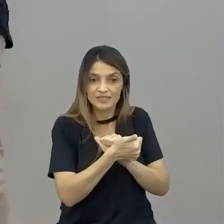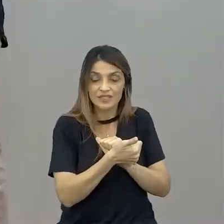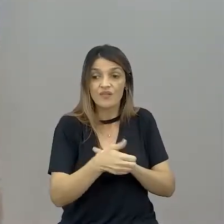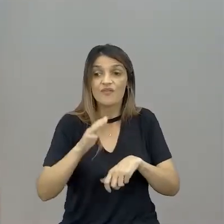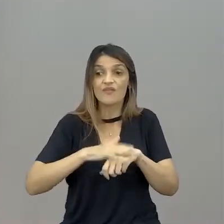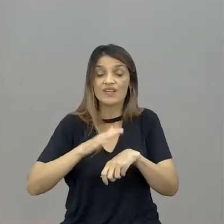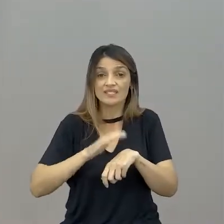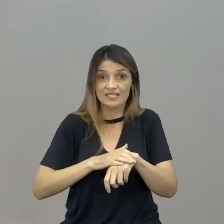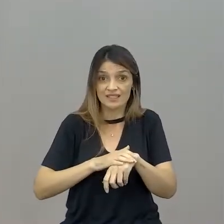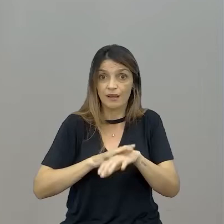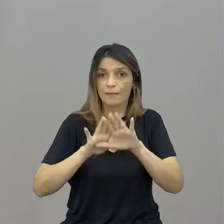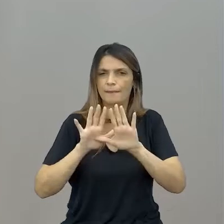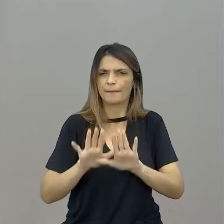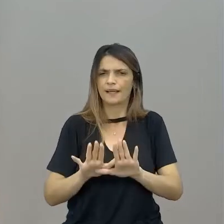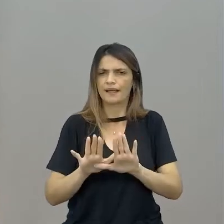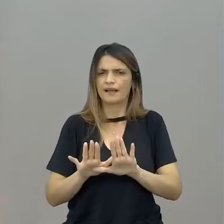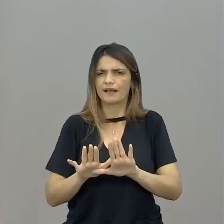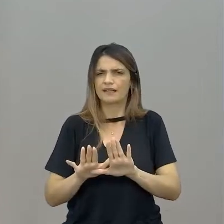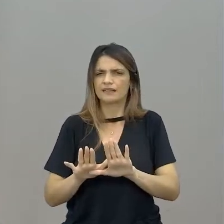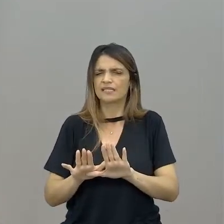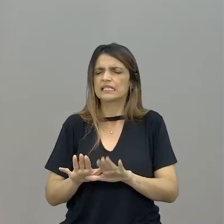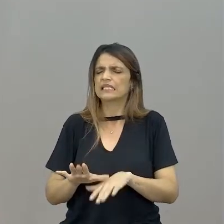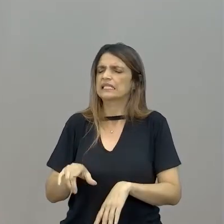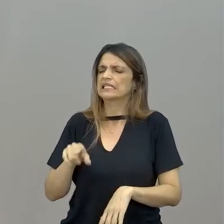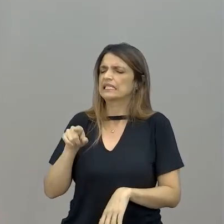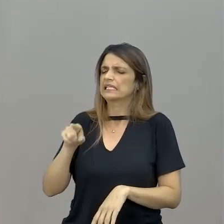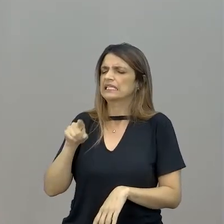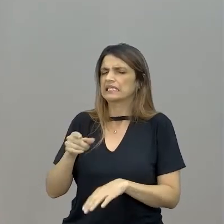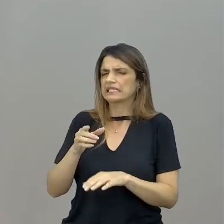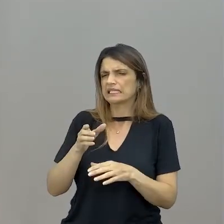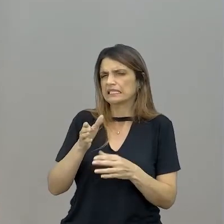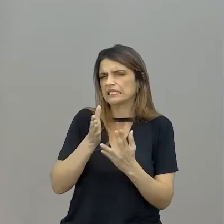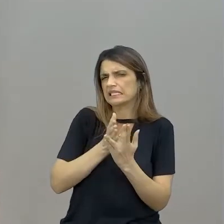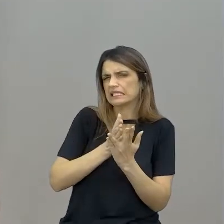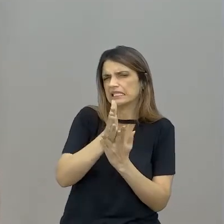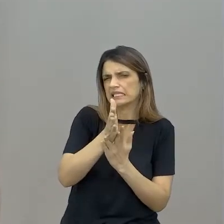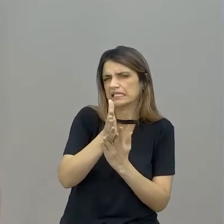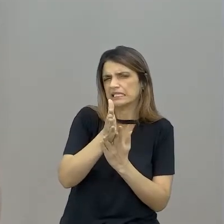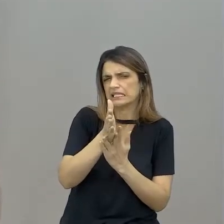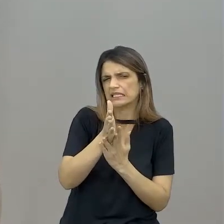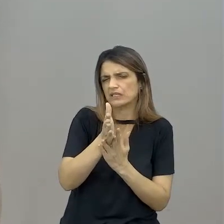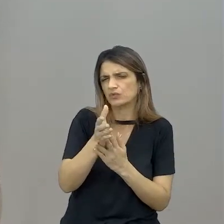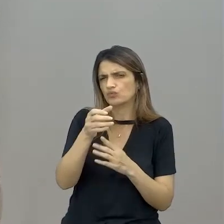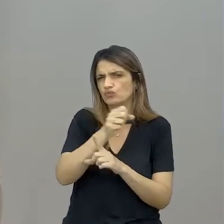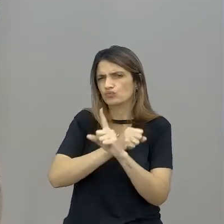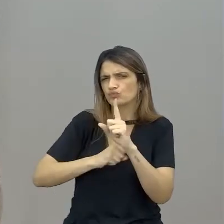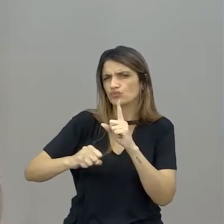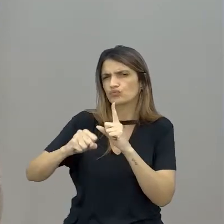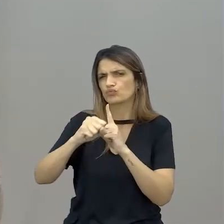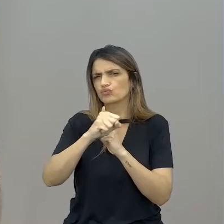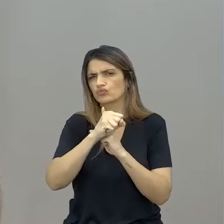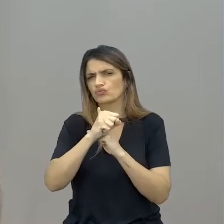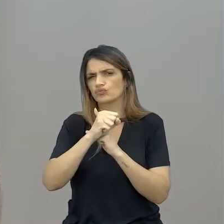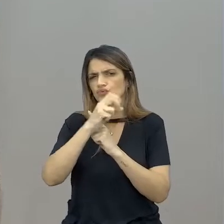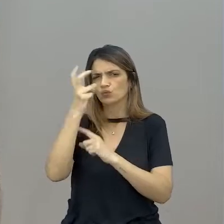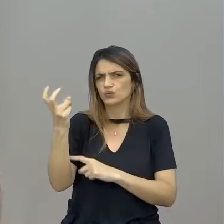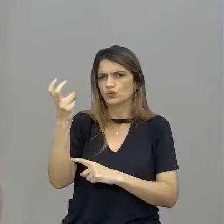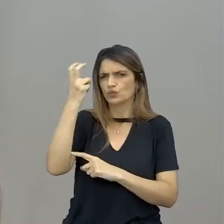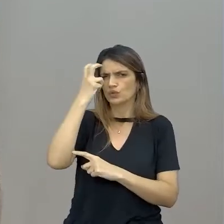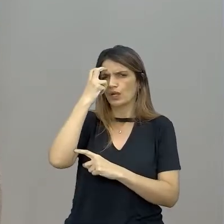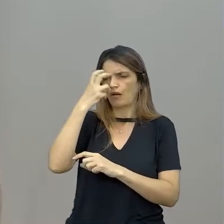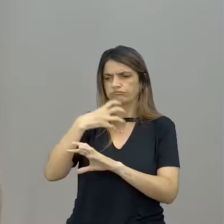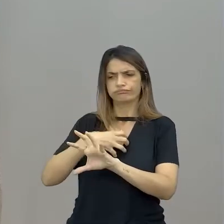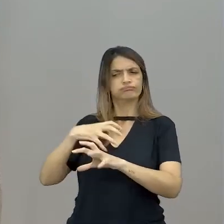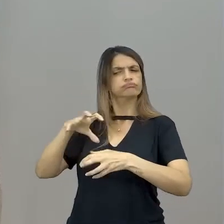quadra, mas nesse eixo, intervenção sociocultural, é o momento que o estudante ele precisa ter empatia também com a